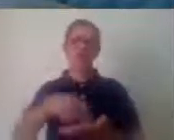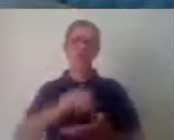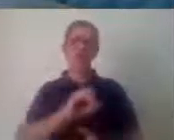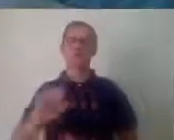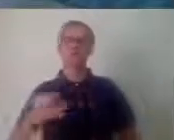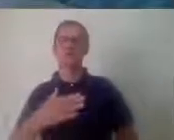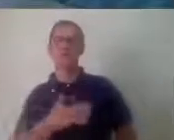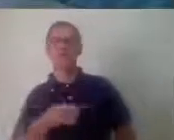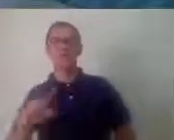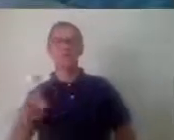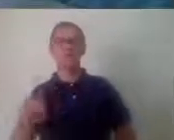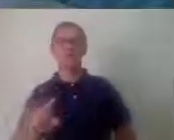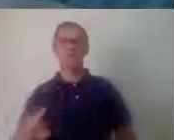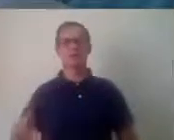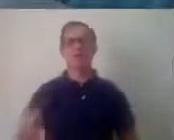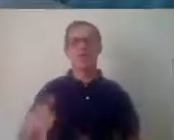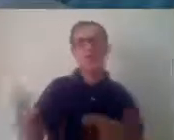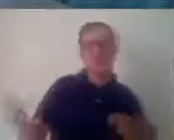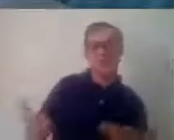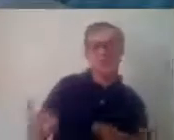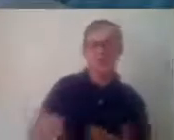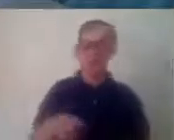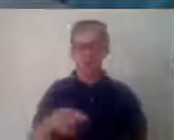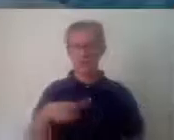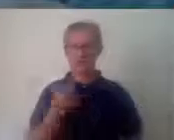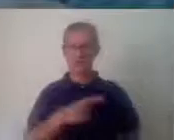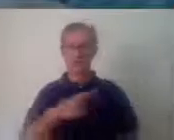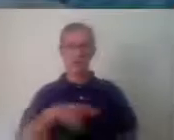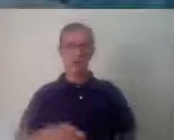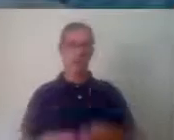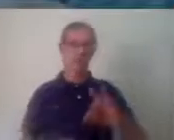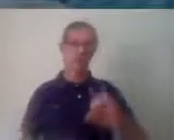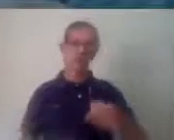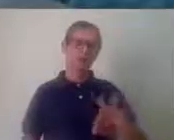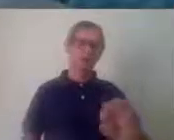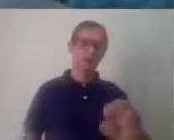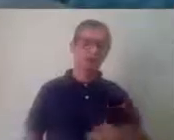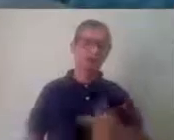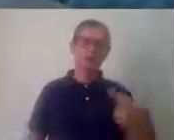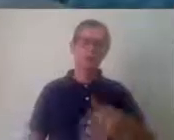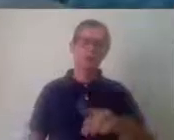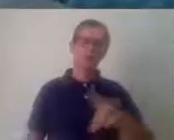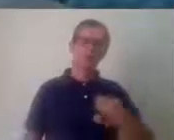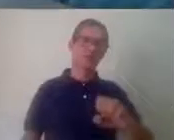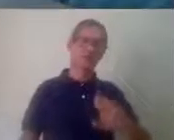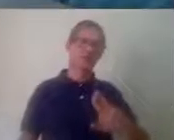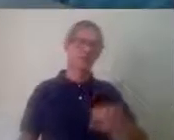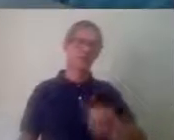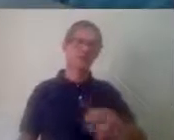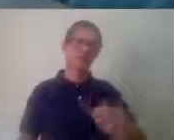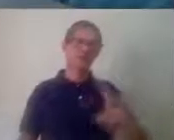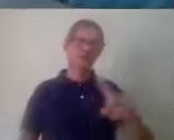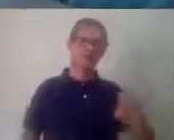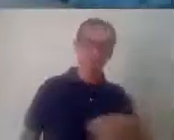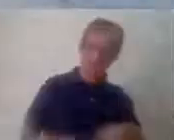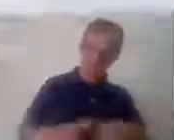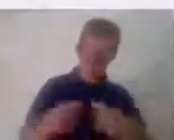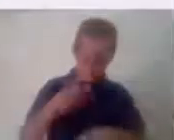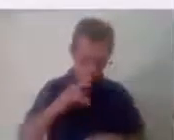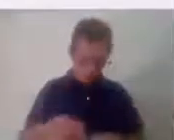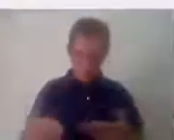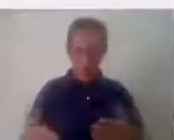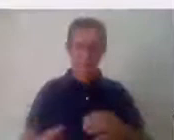zera a minha derivada. E agora? Agora se a gente aplica o teste, que chama teste da segunda derivada. Vamos ver como é que ele faz esse teste,